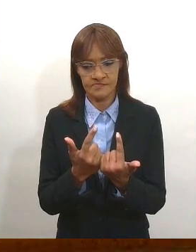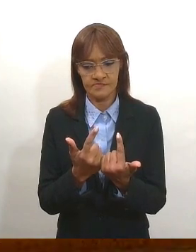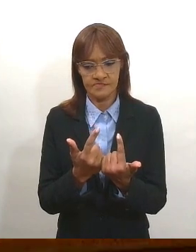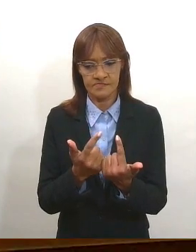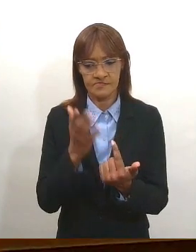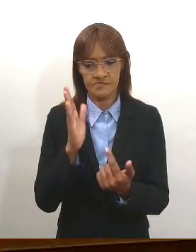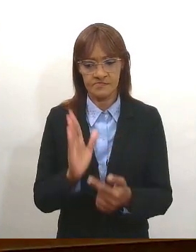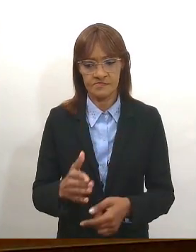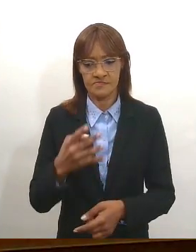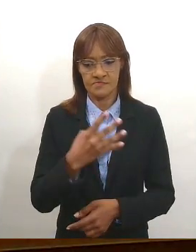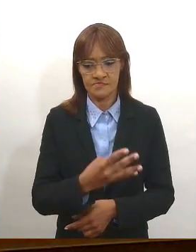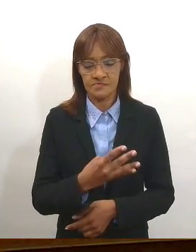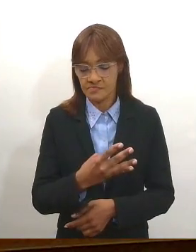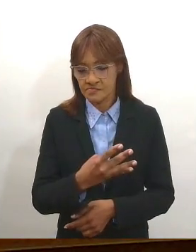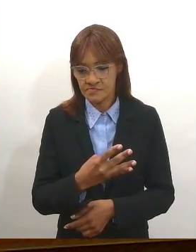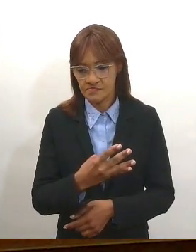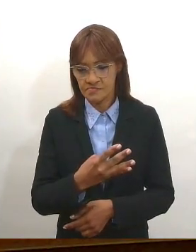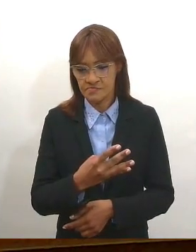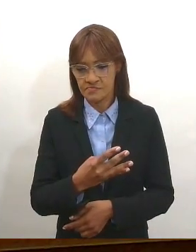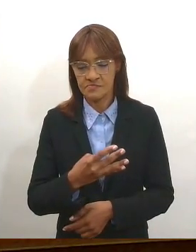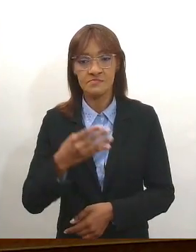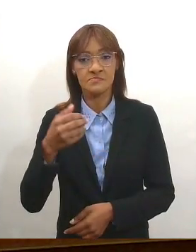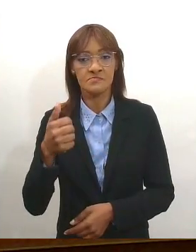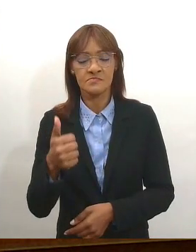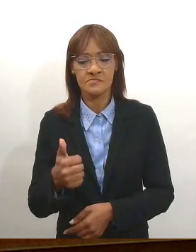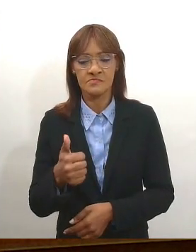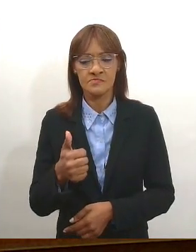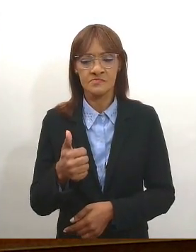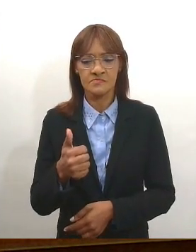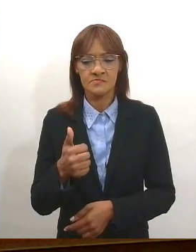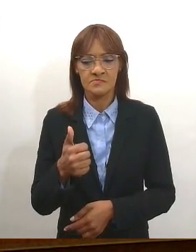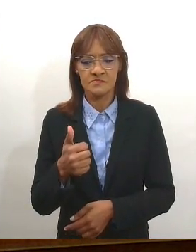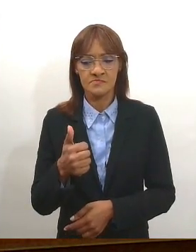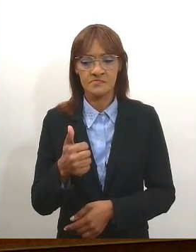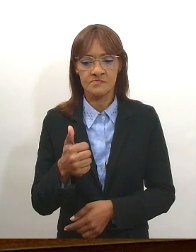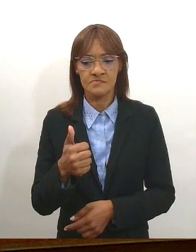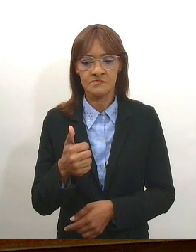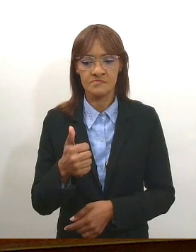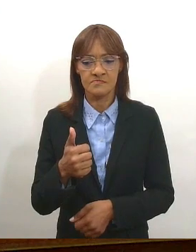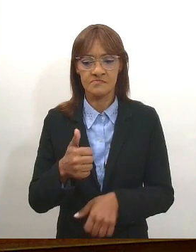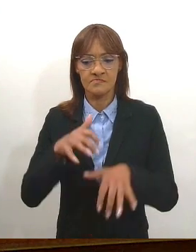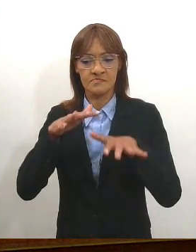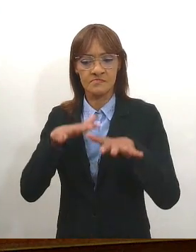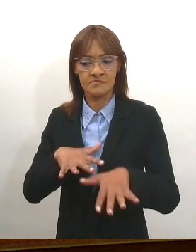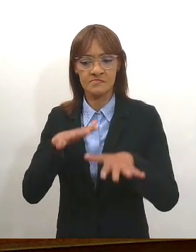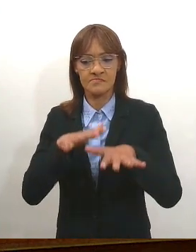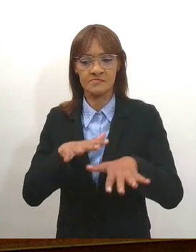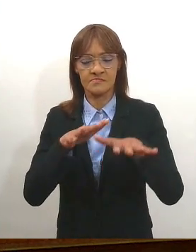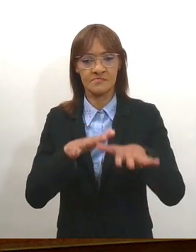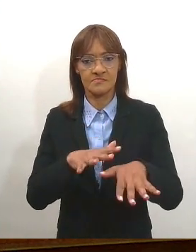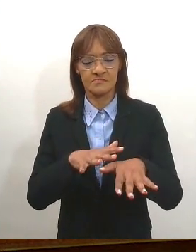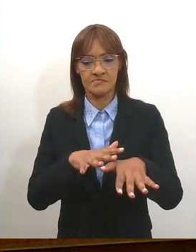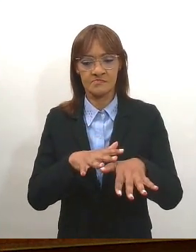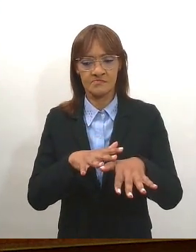anos da caminhada da lavagem da Conceição. Requerimento da deputada Lídia